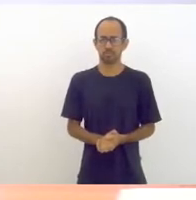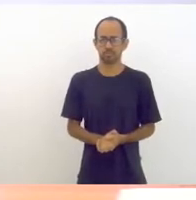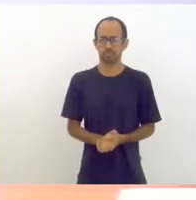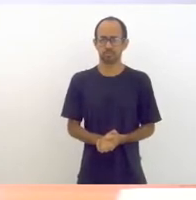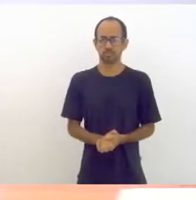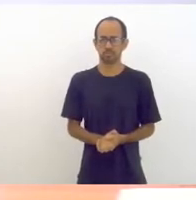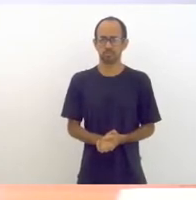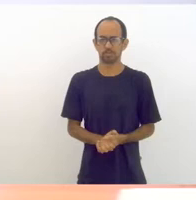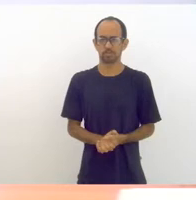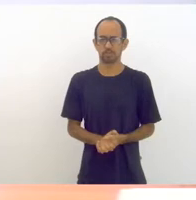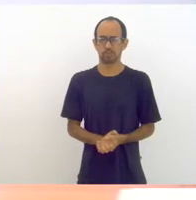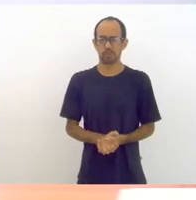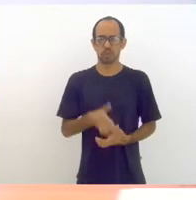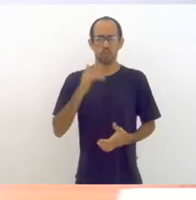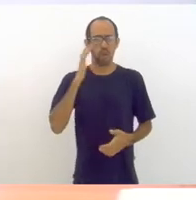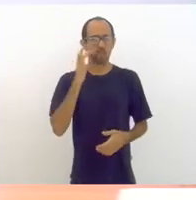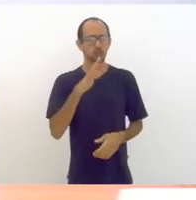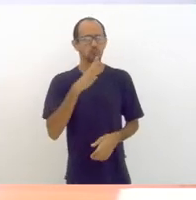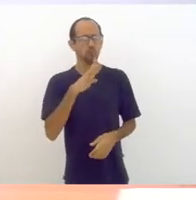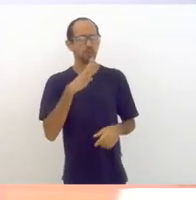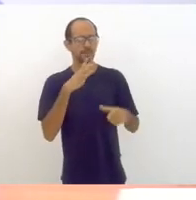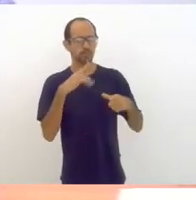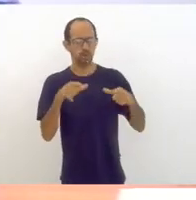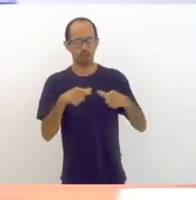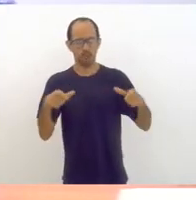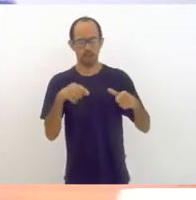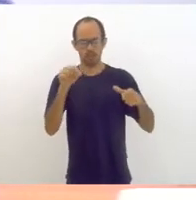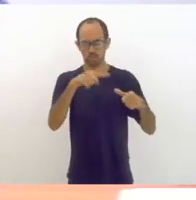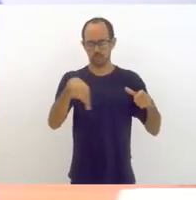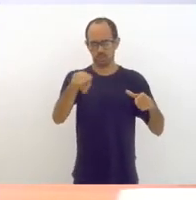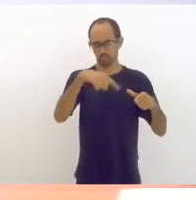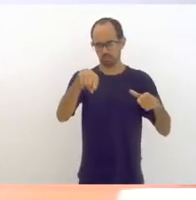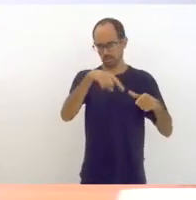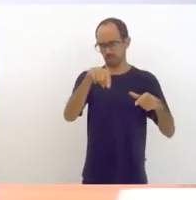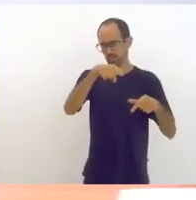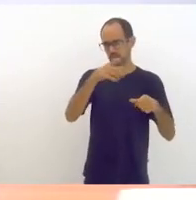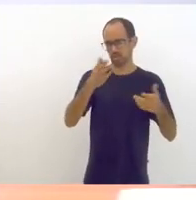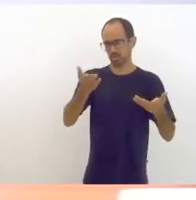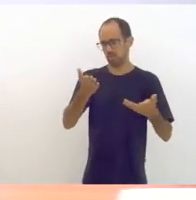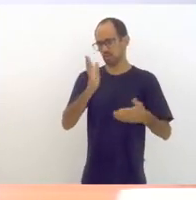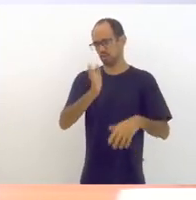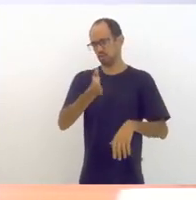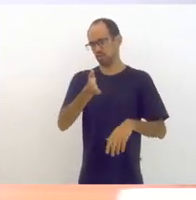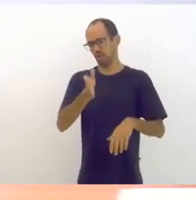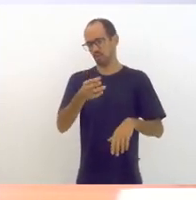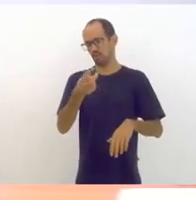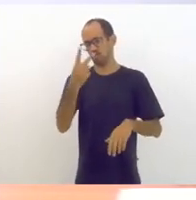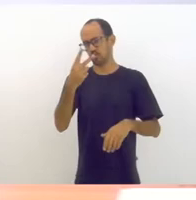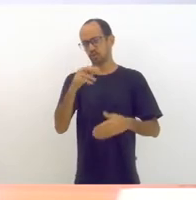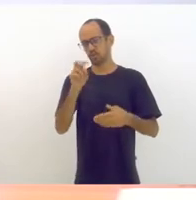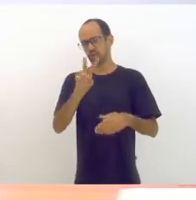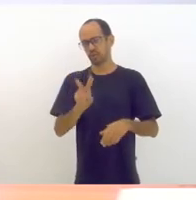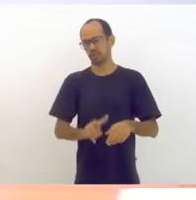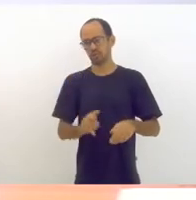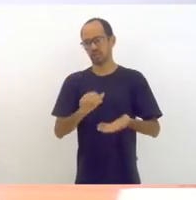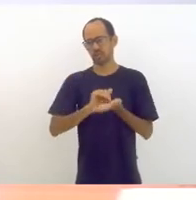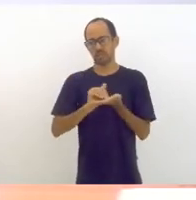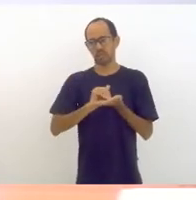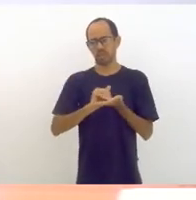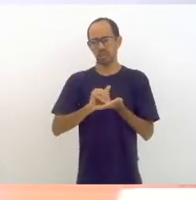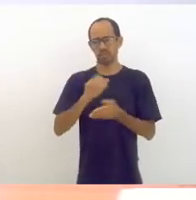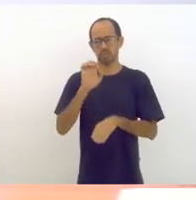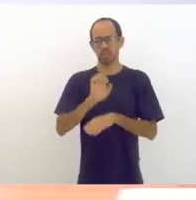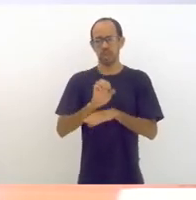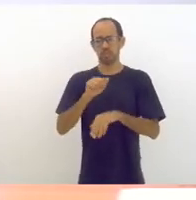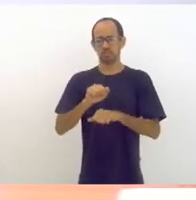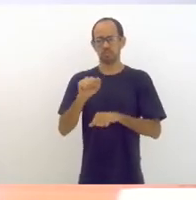aqui, acho que eu conheço a maioria, né? Enfim, a gente já fui duas vezes secretário de Estado do Meio Ambiente...